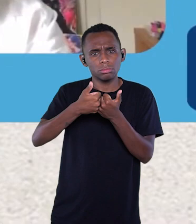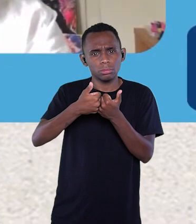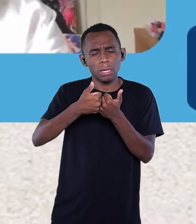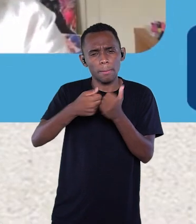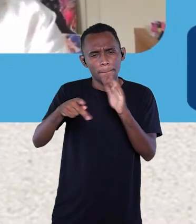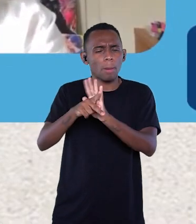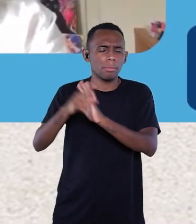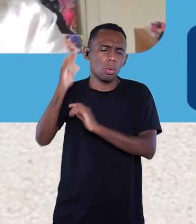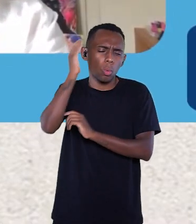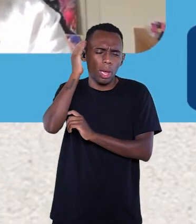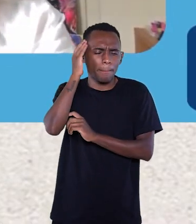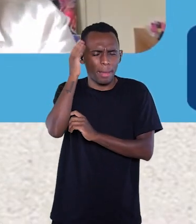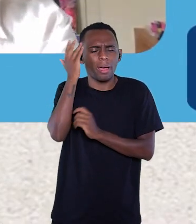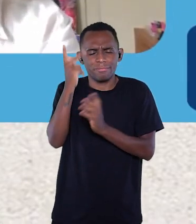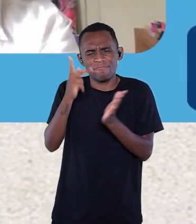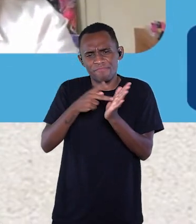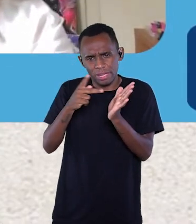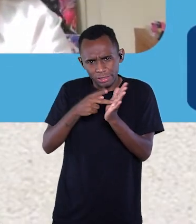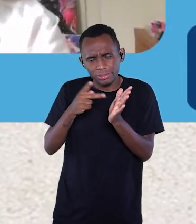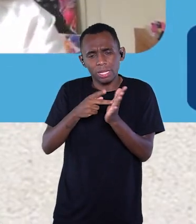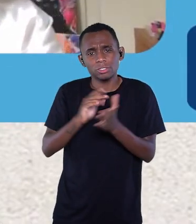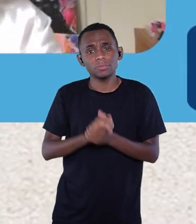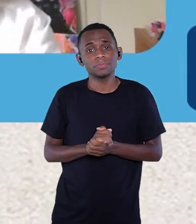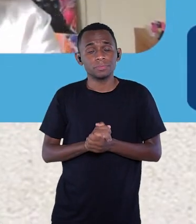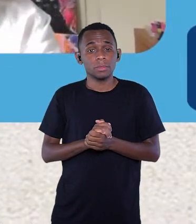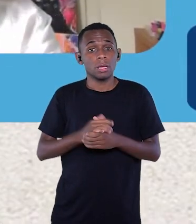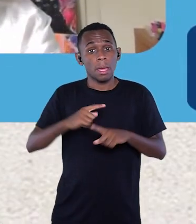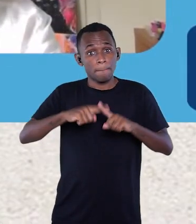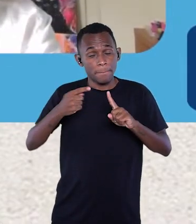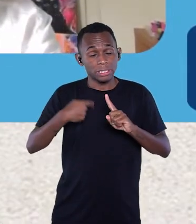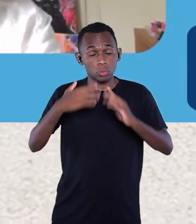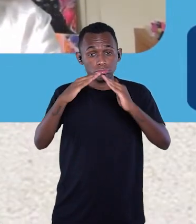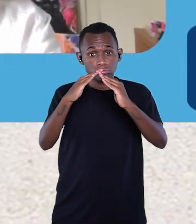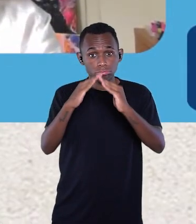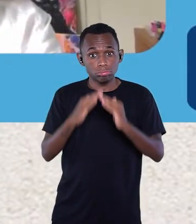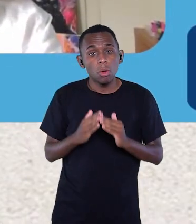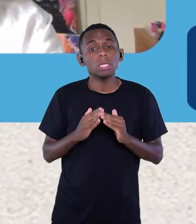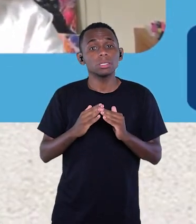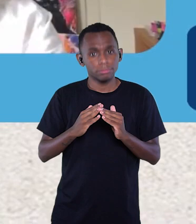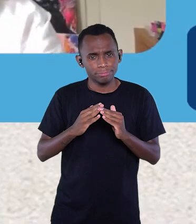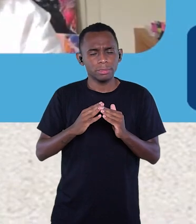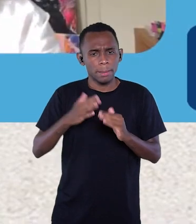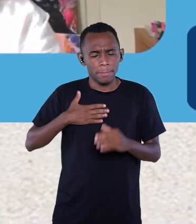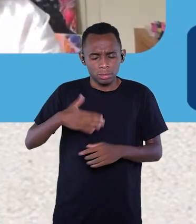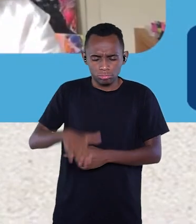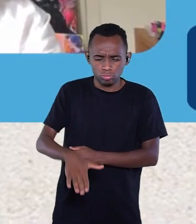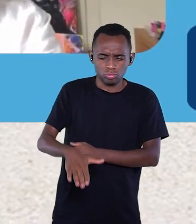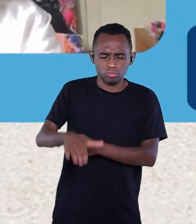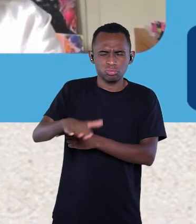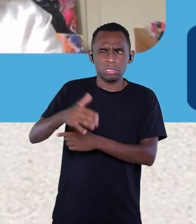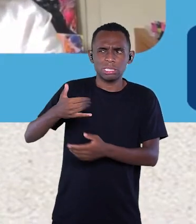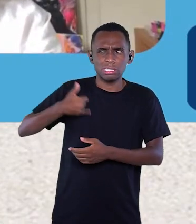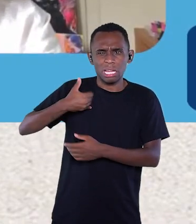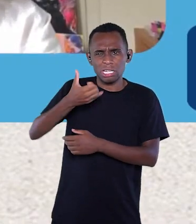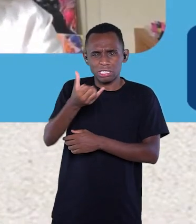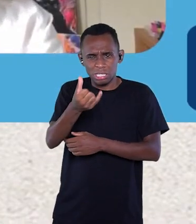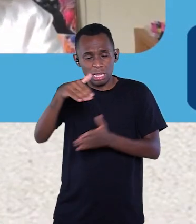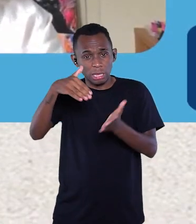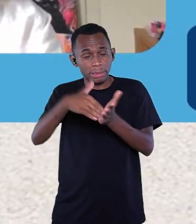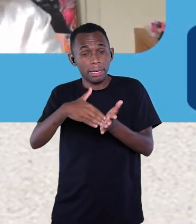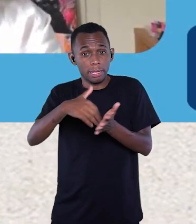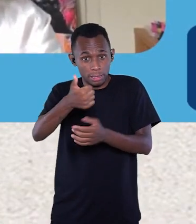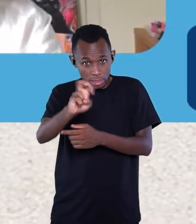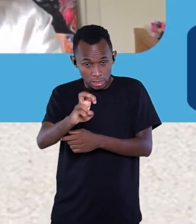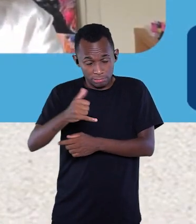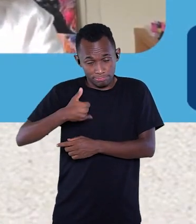pertinho de Cuiabá, na verdade, perto de Cuiabá, Várzea Grande. Mas eu passei a minha infância, assim, dos 6 anos até os